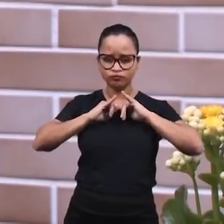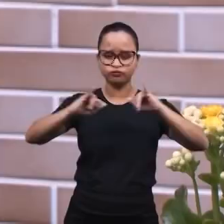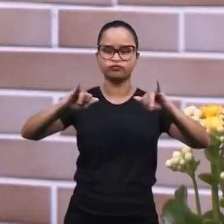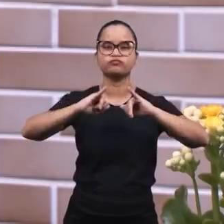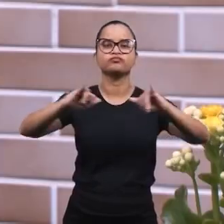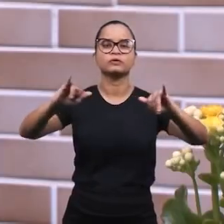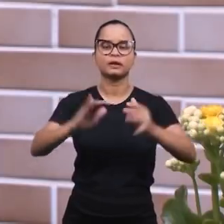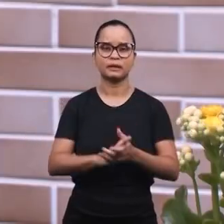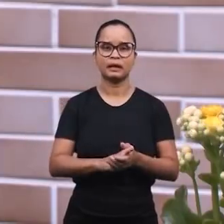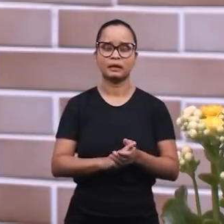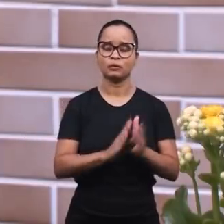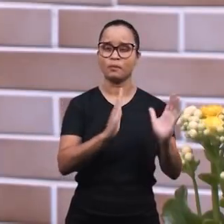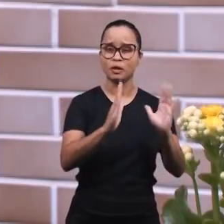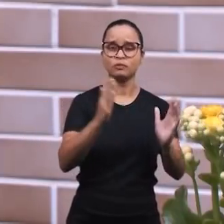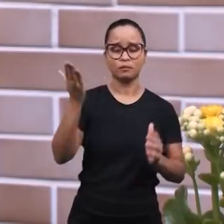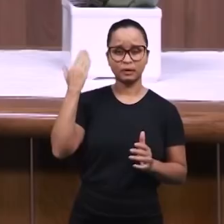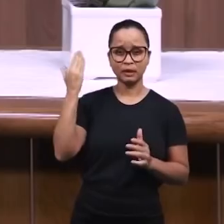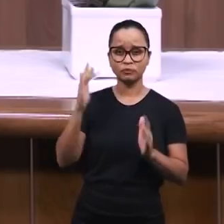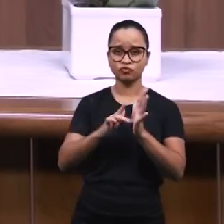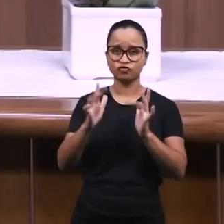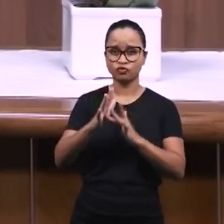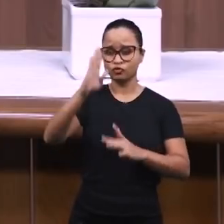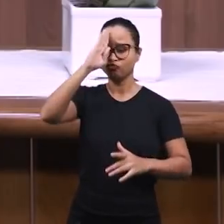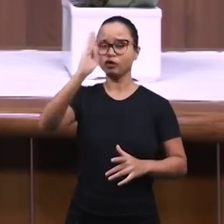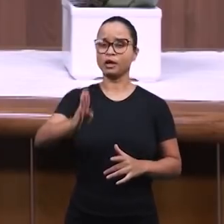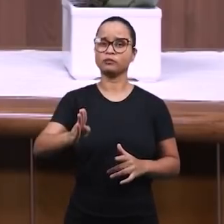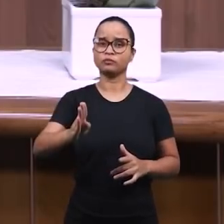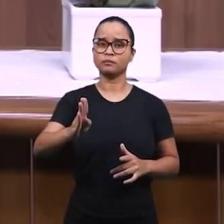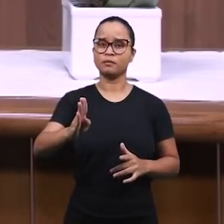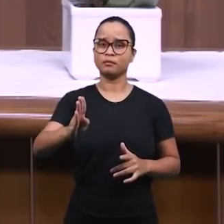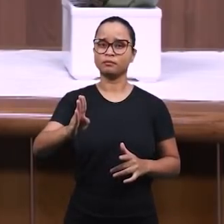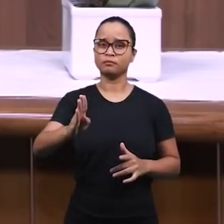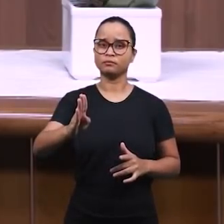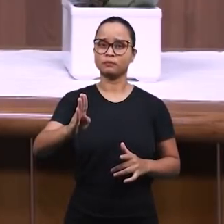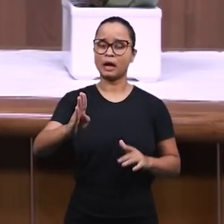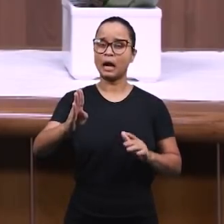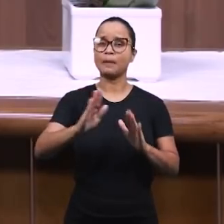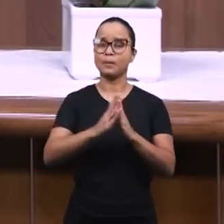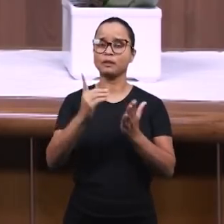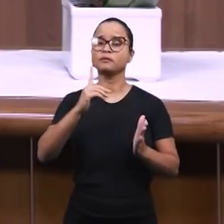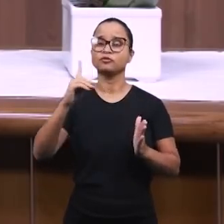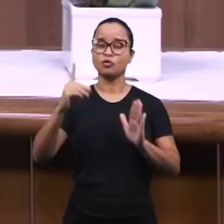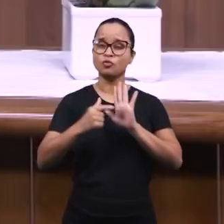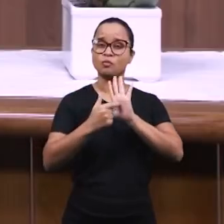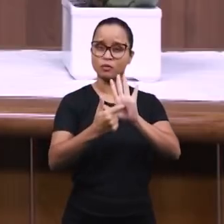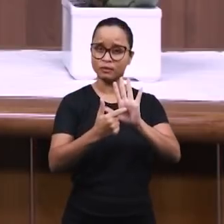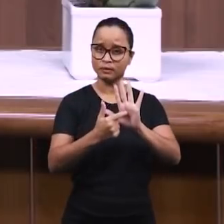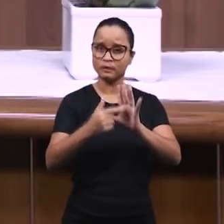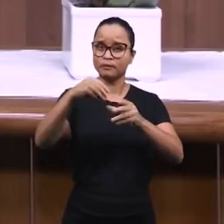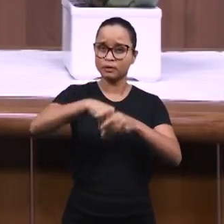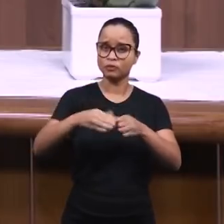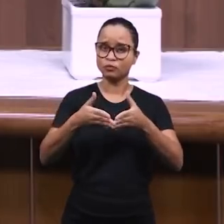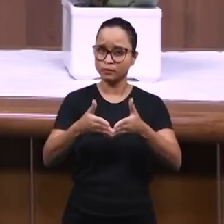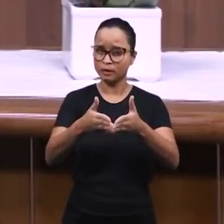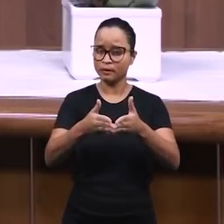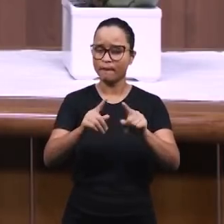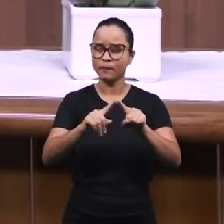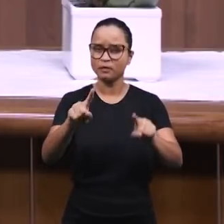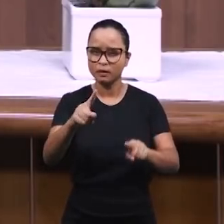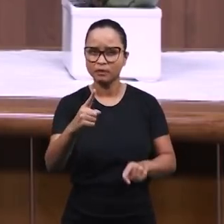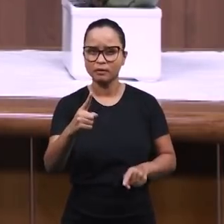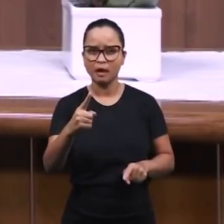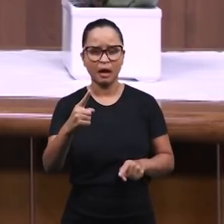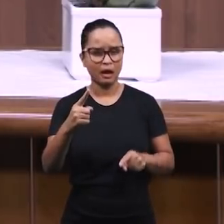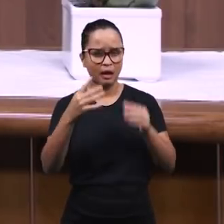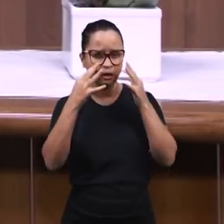Jesus estava pregando diretamente. E a Bíblia diz que ele estava dentro de um barquinho. E eu quero chamar a atenção para